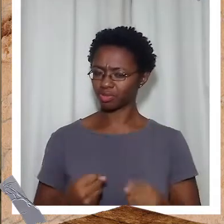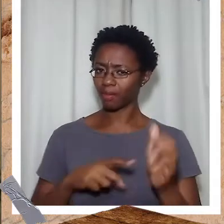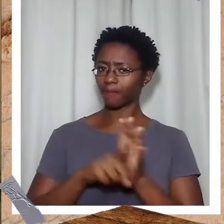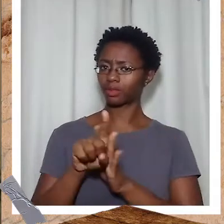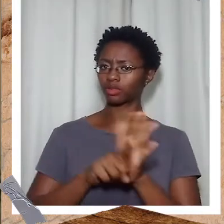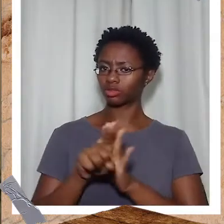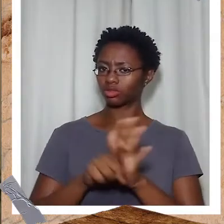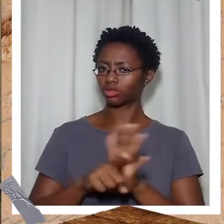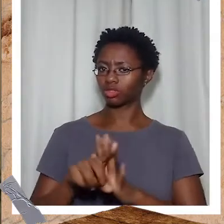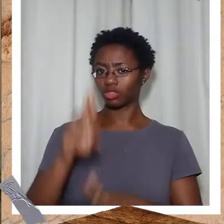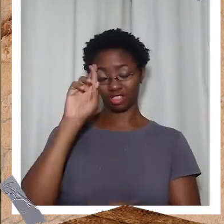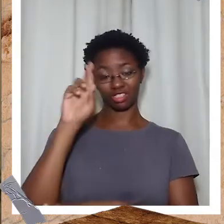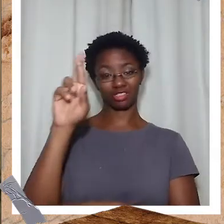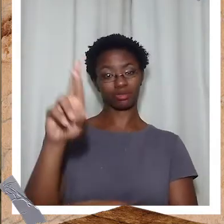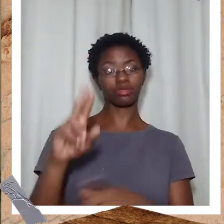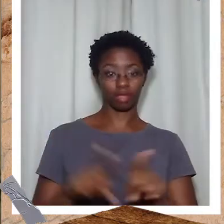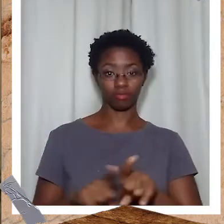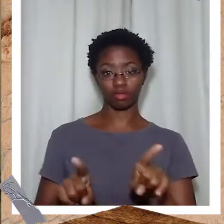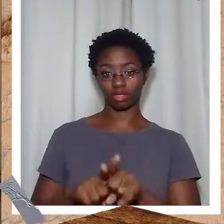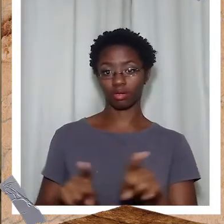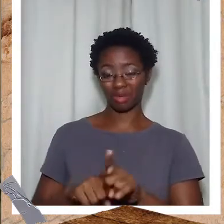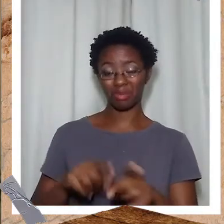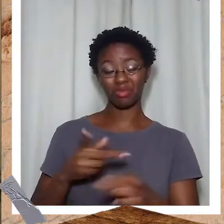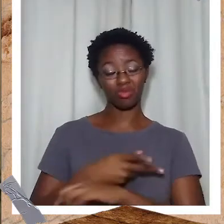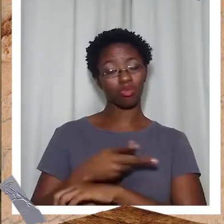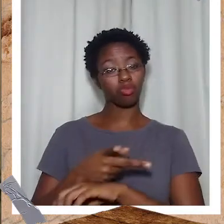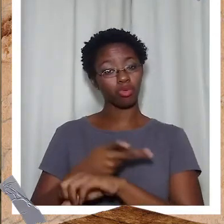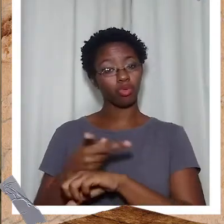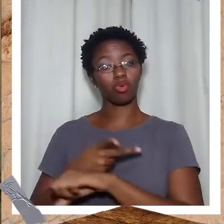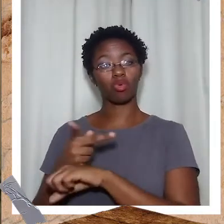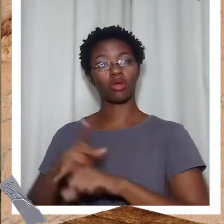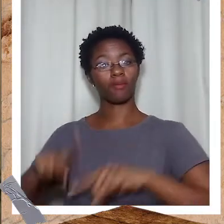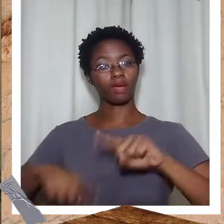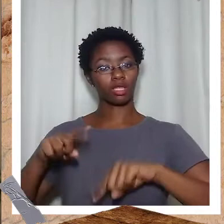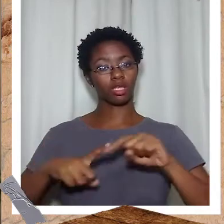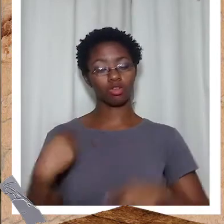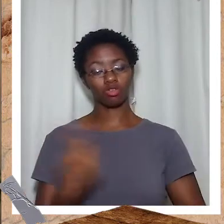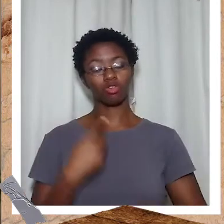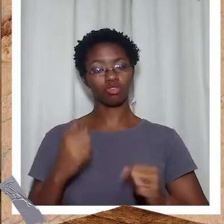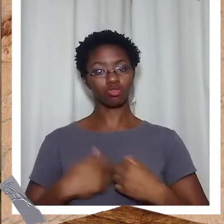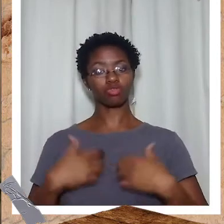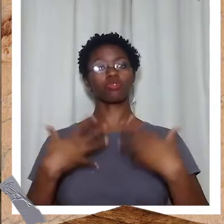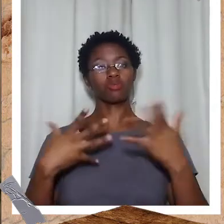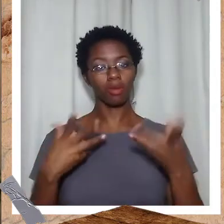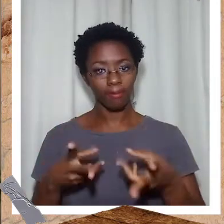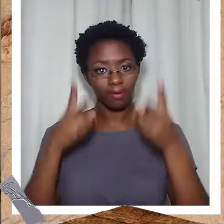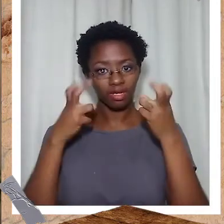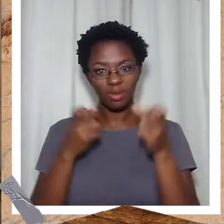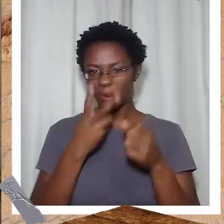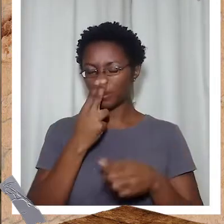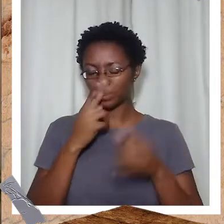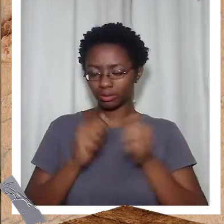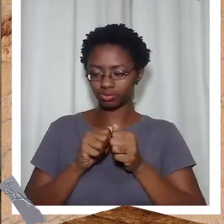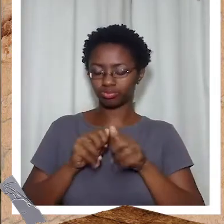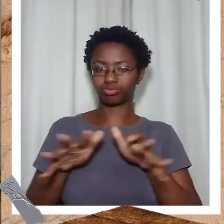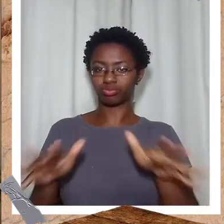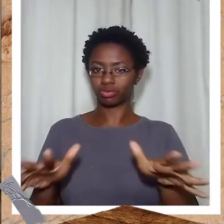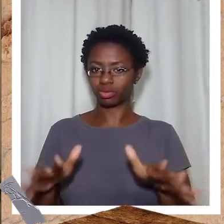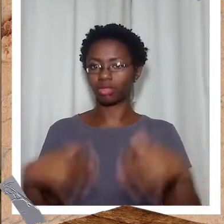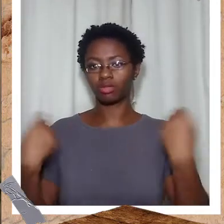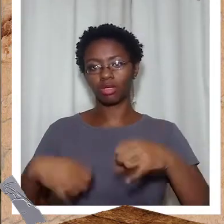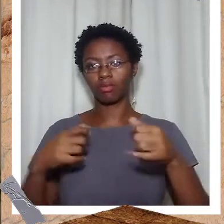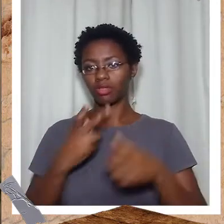pesquisadores, curadores, ir atrás desses materiais e qual não é a nossa surpresa ao percebê-los muito dispersos, né? É